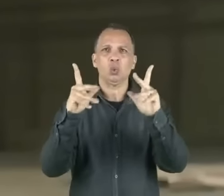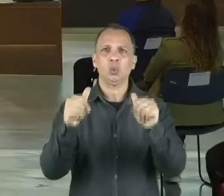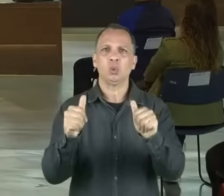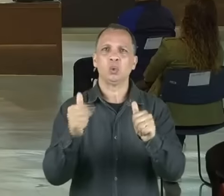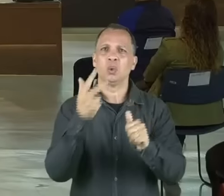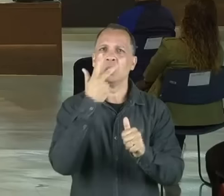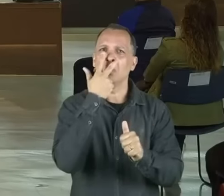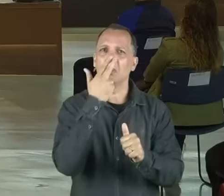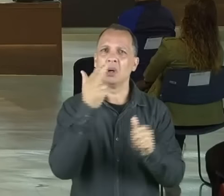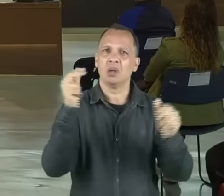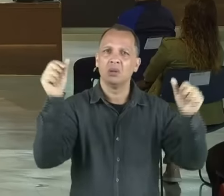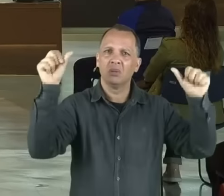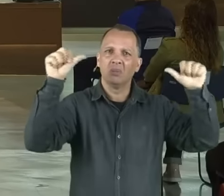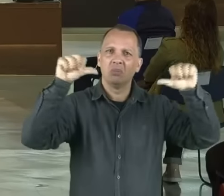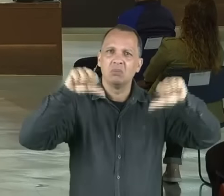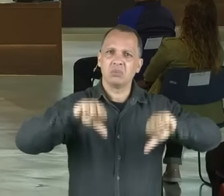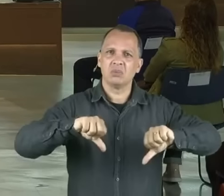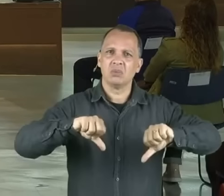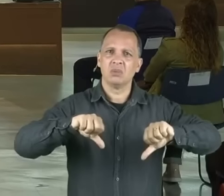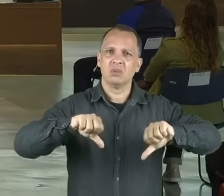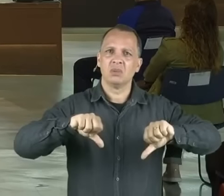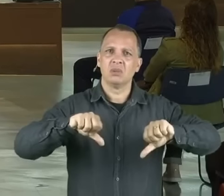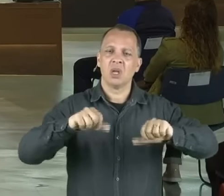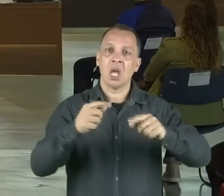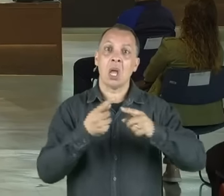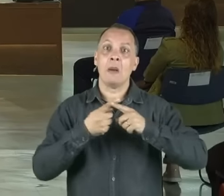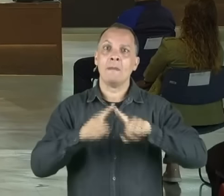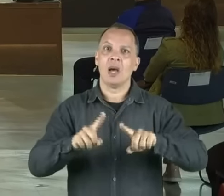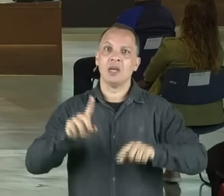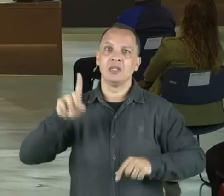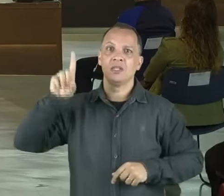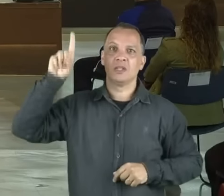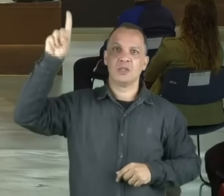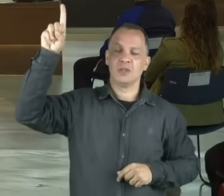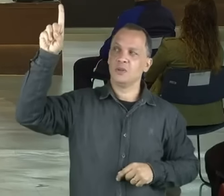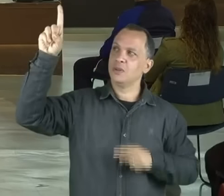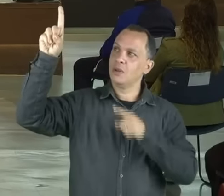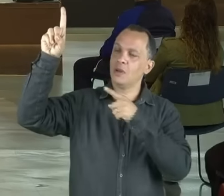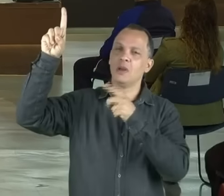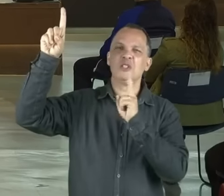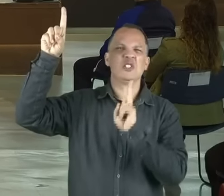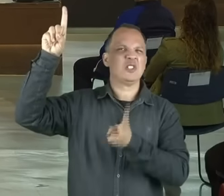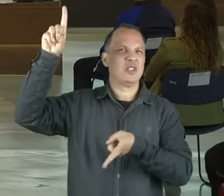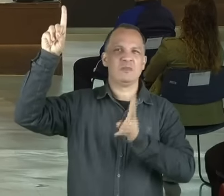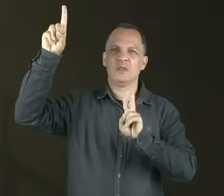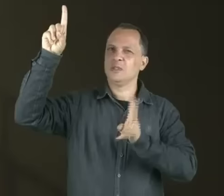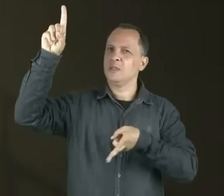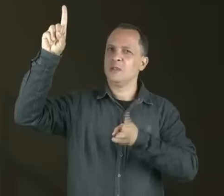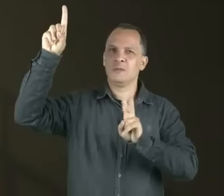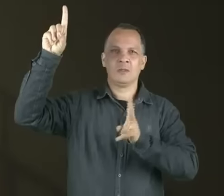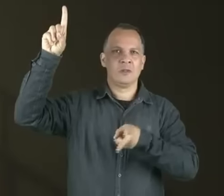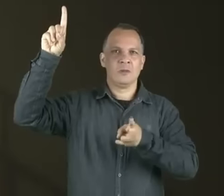e eu não sei se você já ajoelhou para orar e teve a sensação que estava falando sozinho sozinha